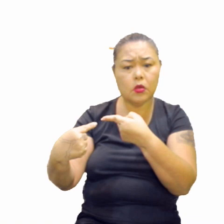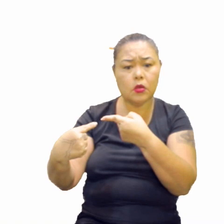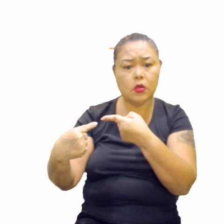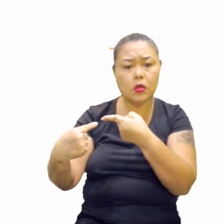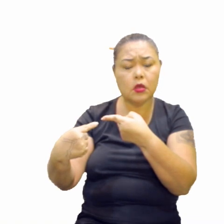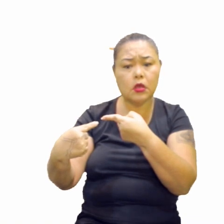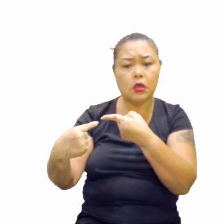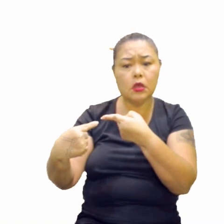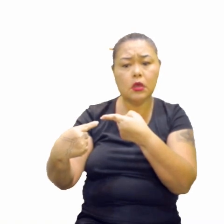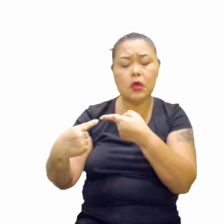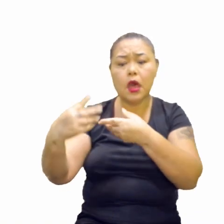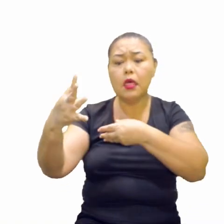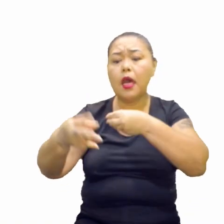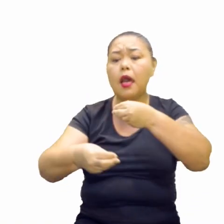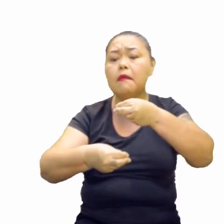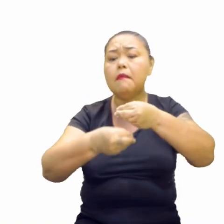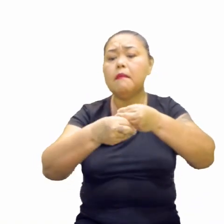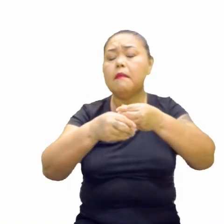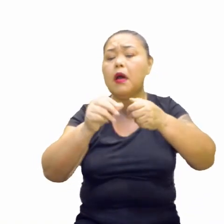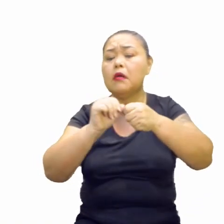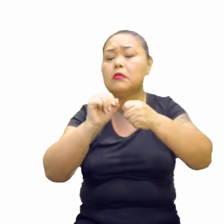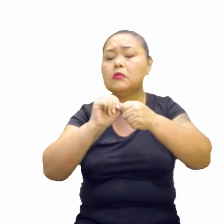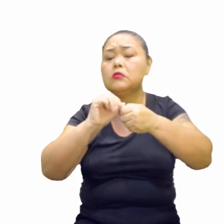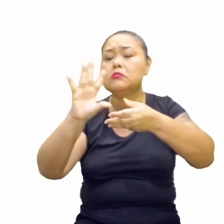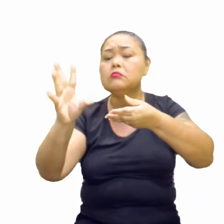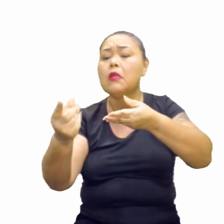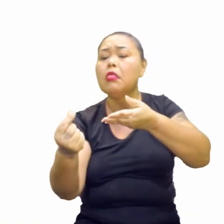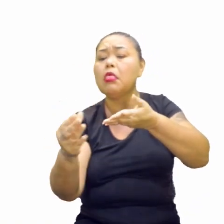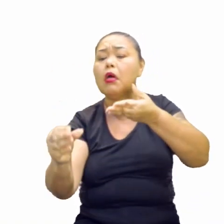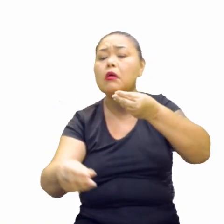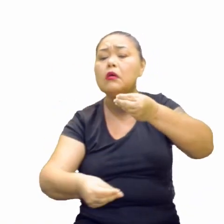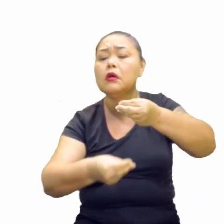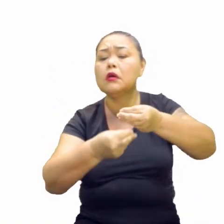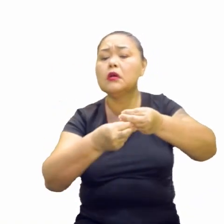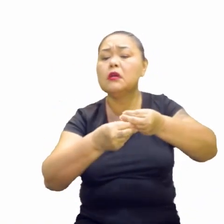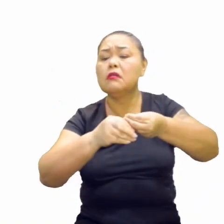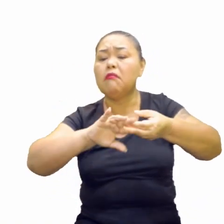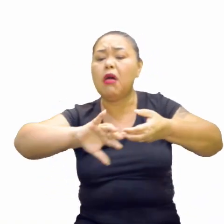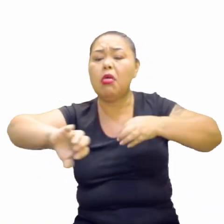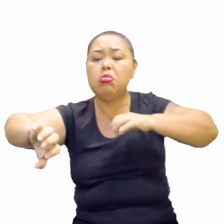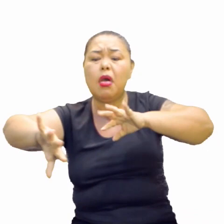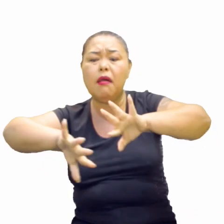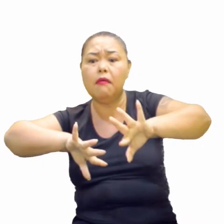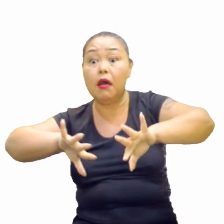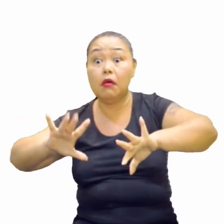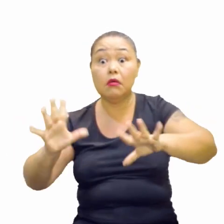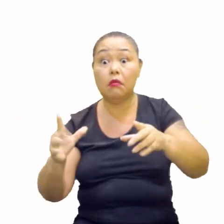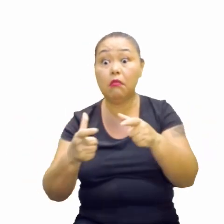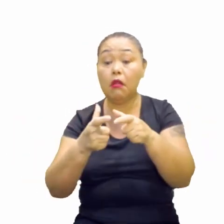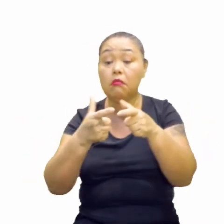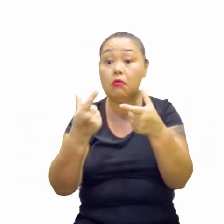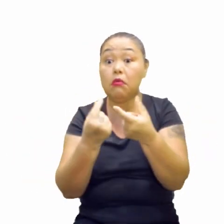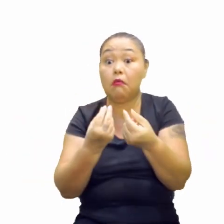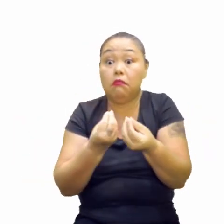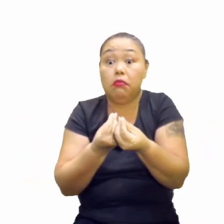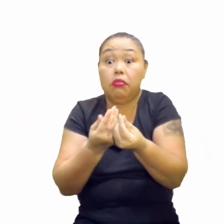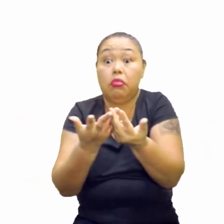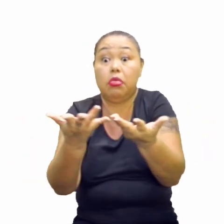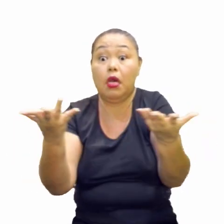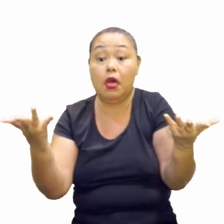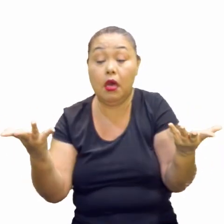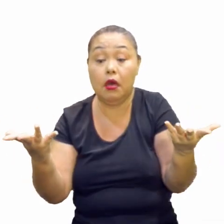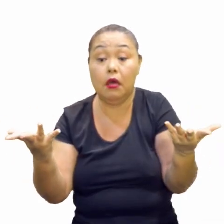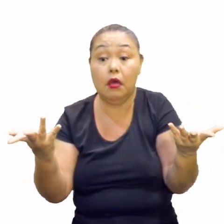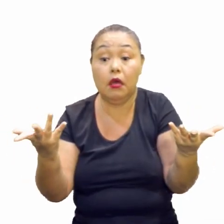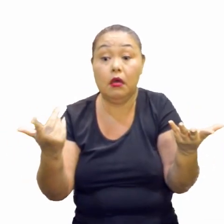emendas parlamentares, recurso, rombo, disso, daquilo, está acontecendo? Aí os caras se vejam